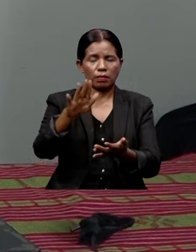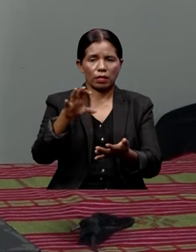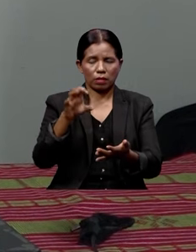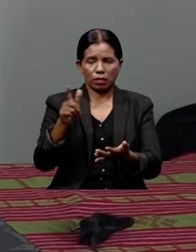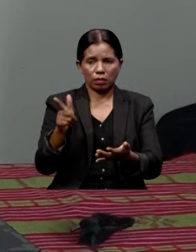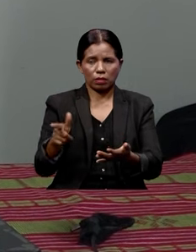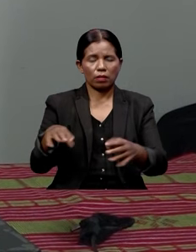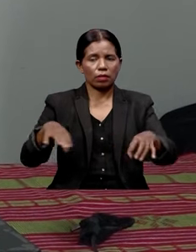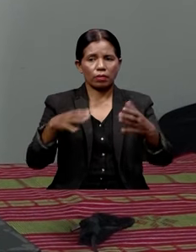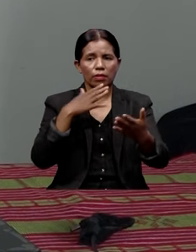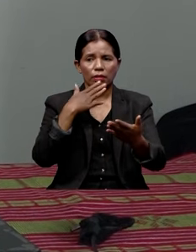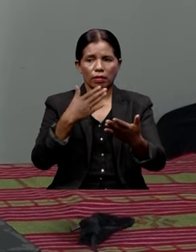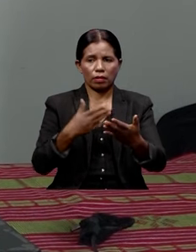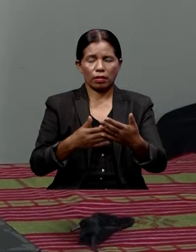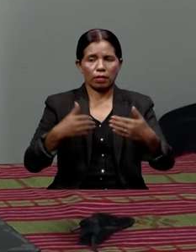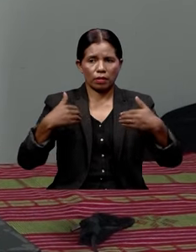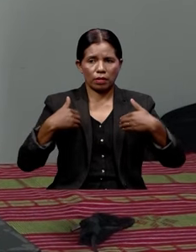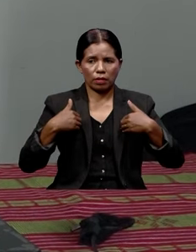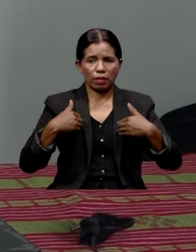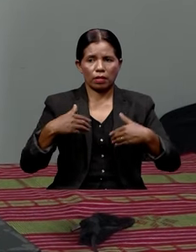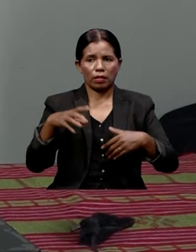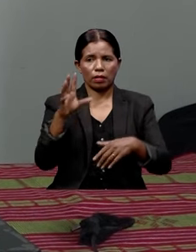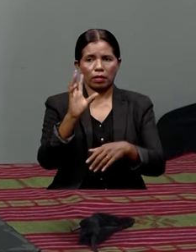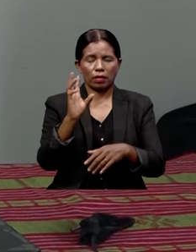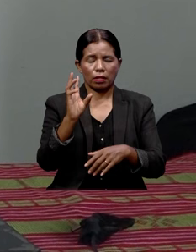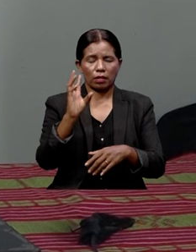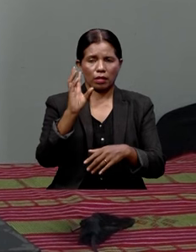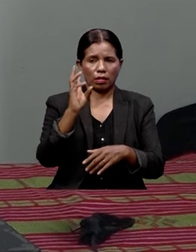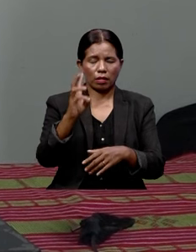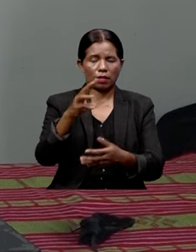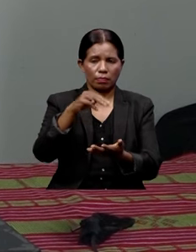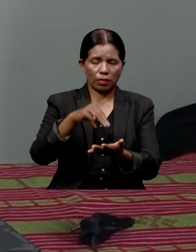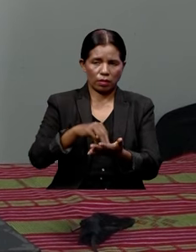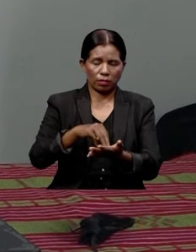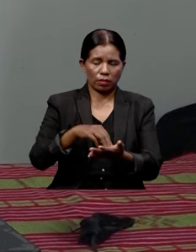bens e serviço, e a enam juta,